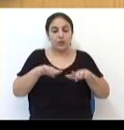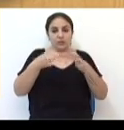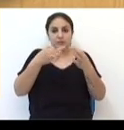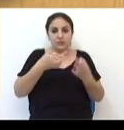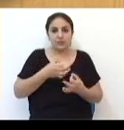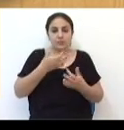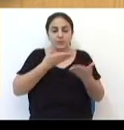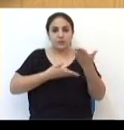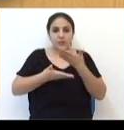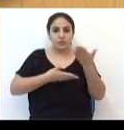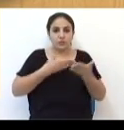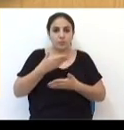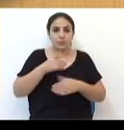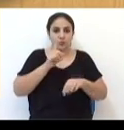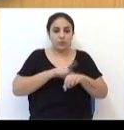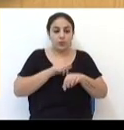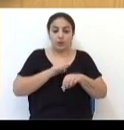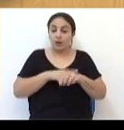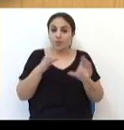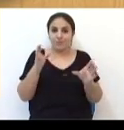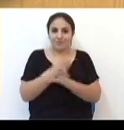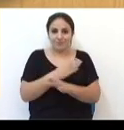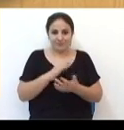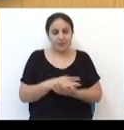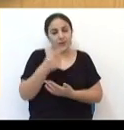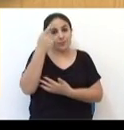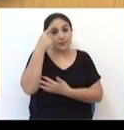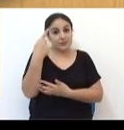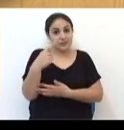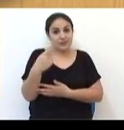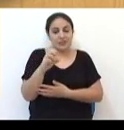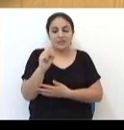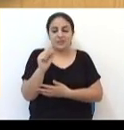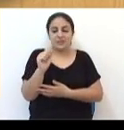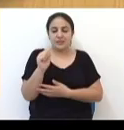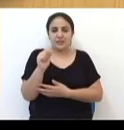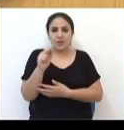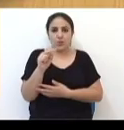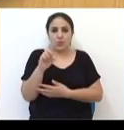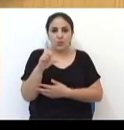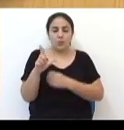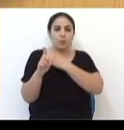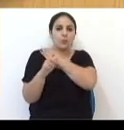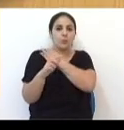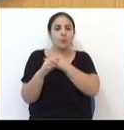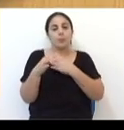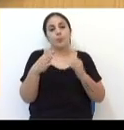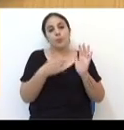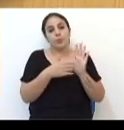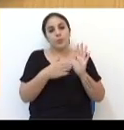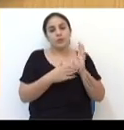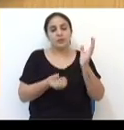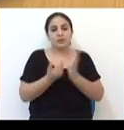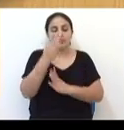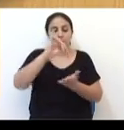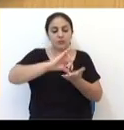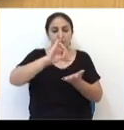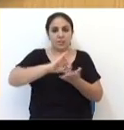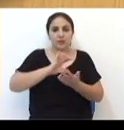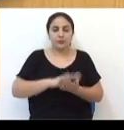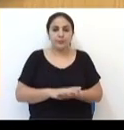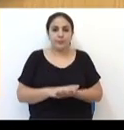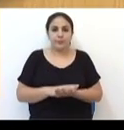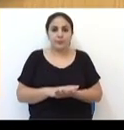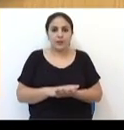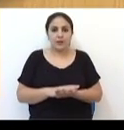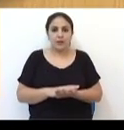locais adequados para o atendimento em turno integral. Pensando nisso, Saul Spinelli propôs a criação de um centro. A